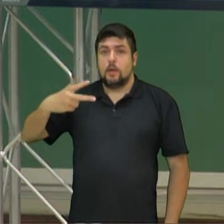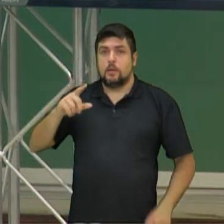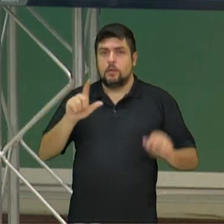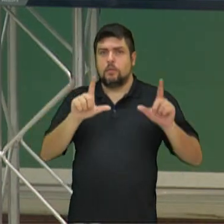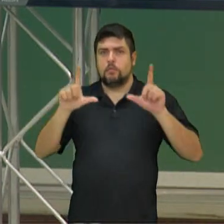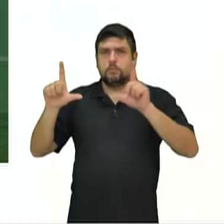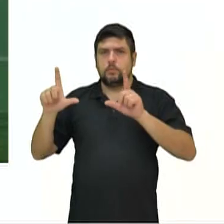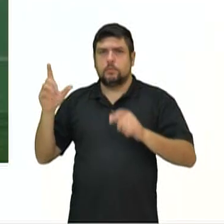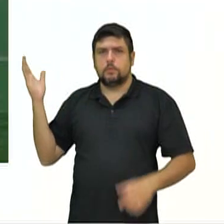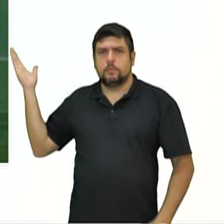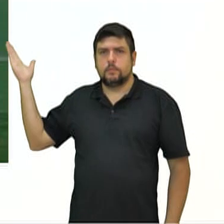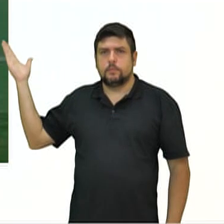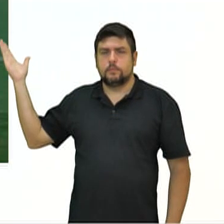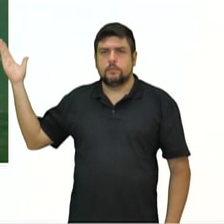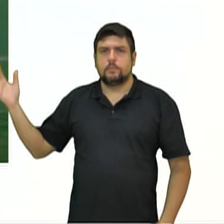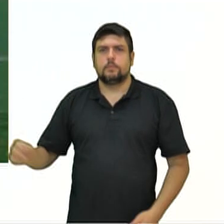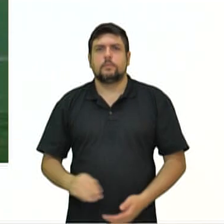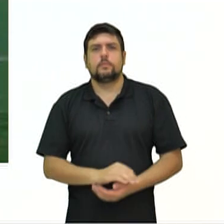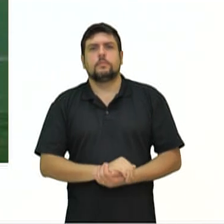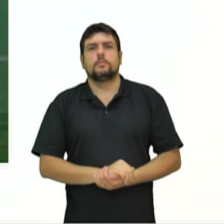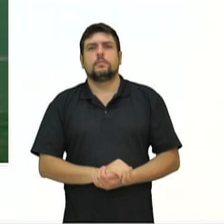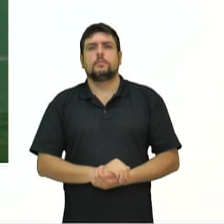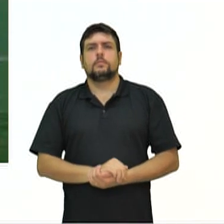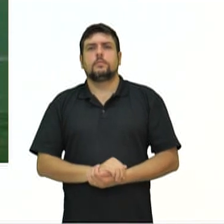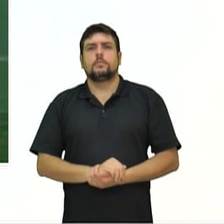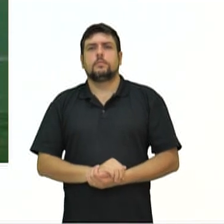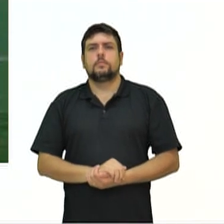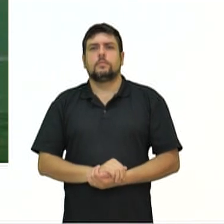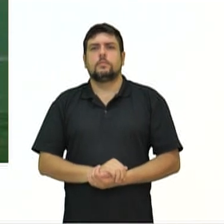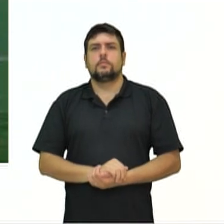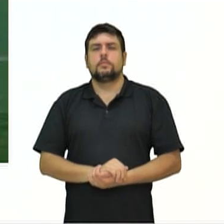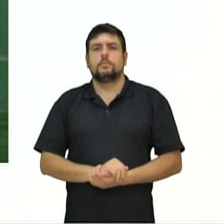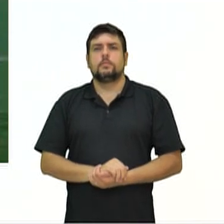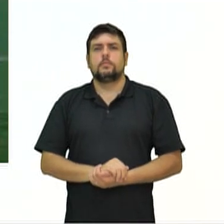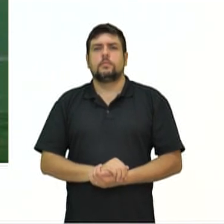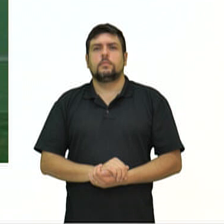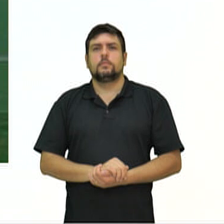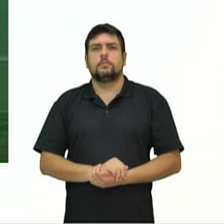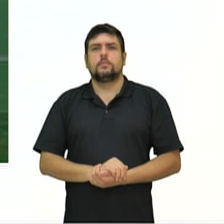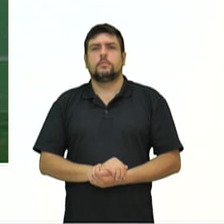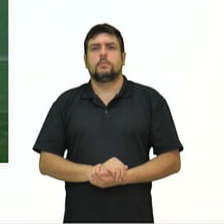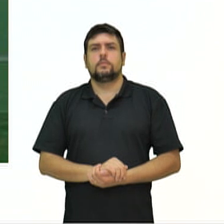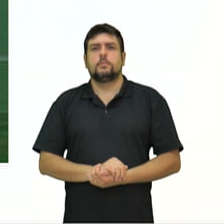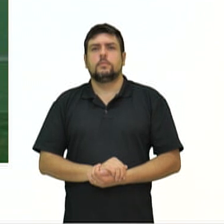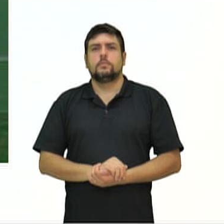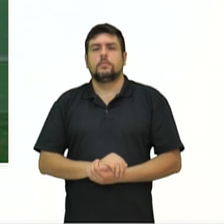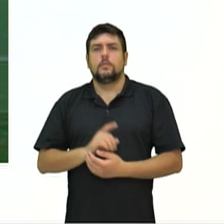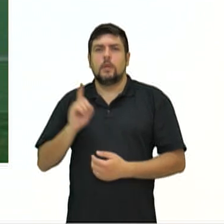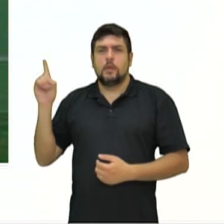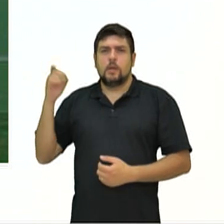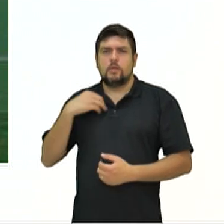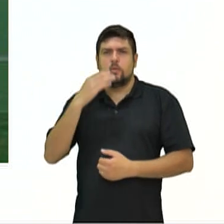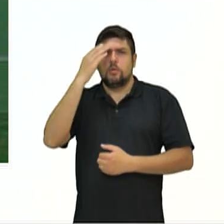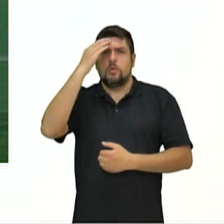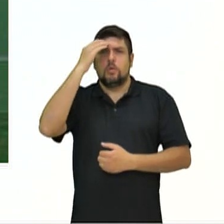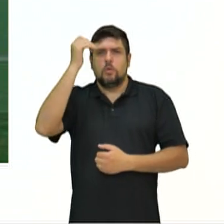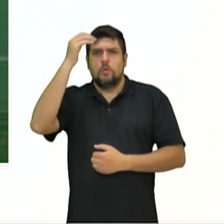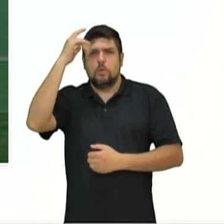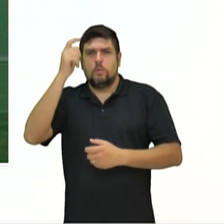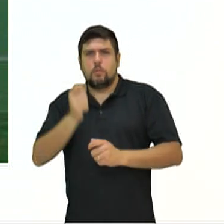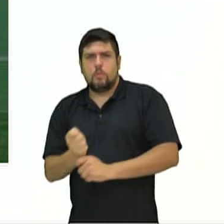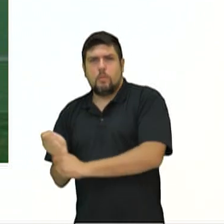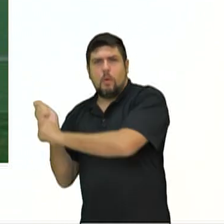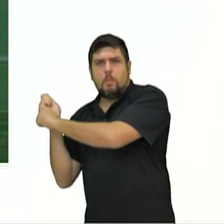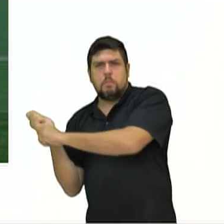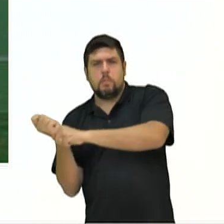ó, tá? Do Derek Jeter, um jogador de beisebol. Bom, ele fala aqui,